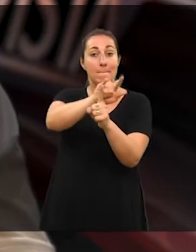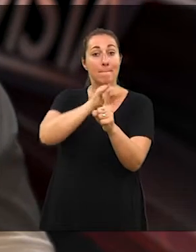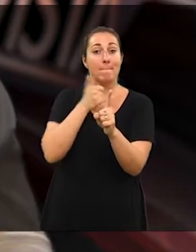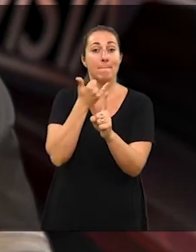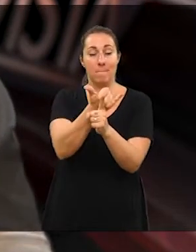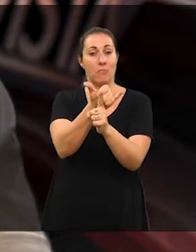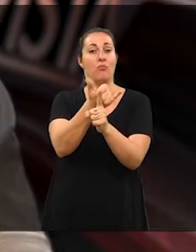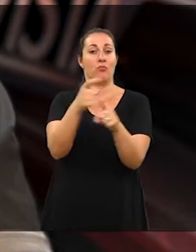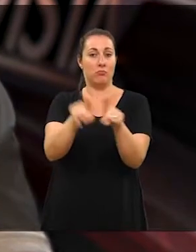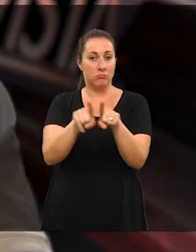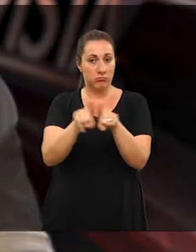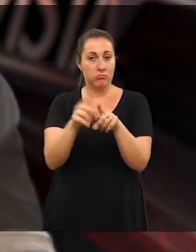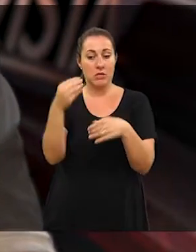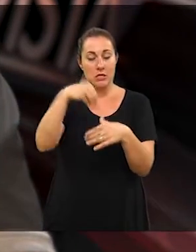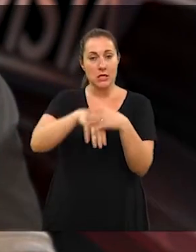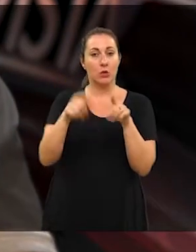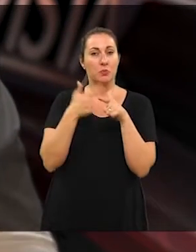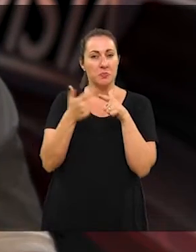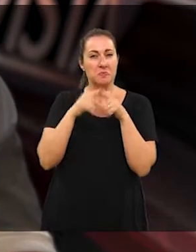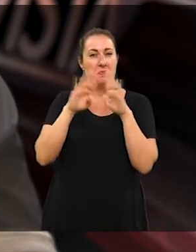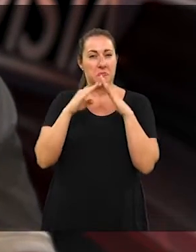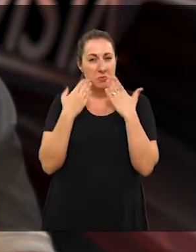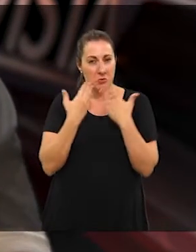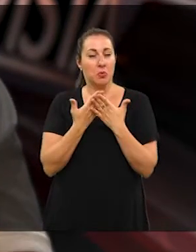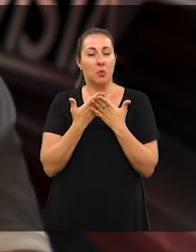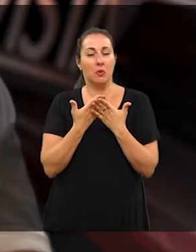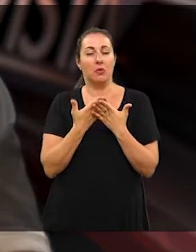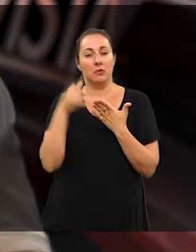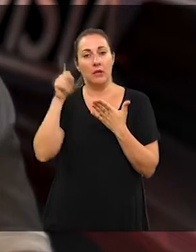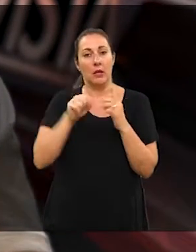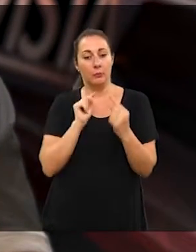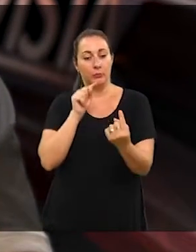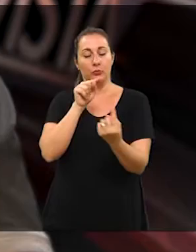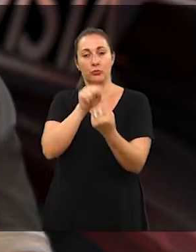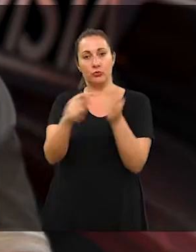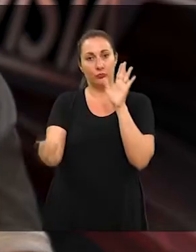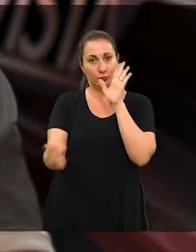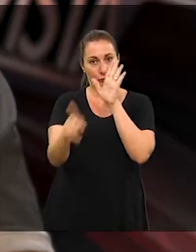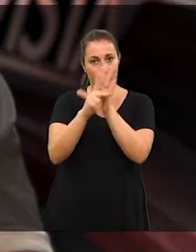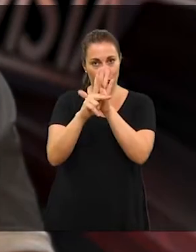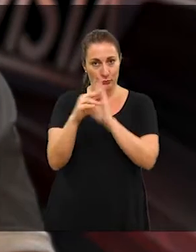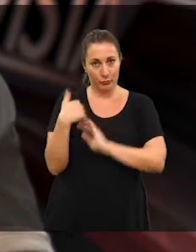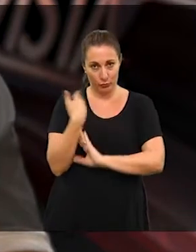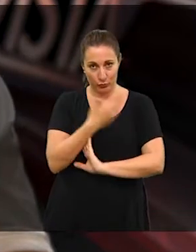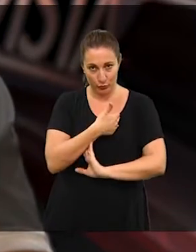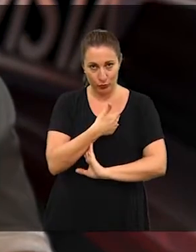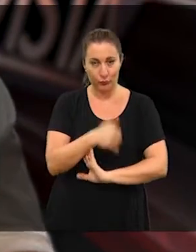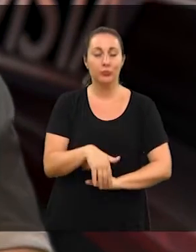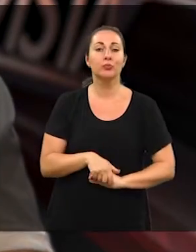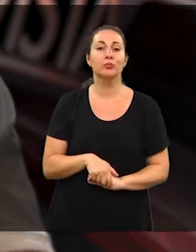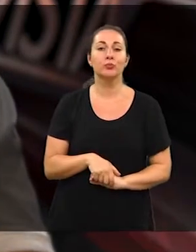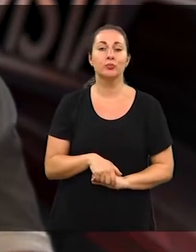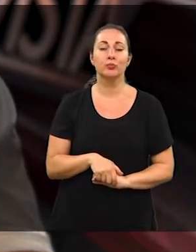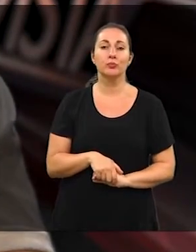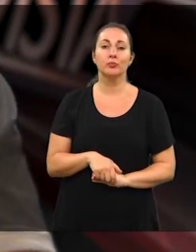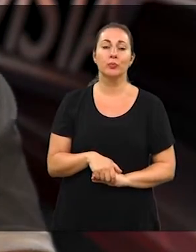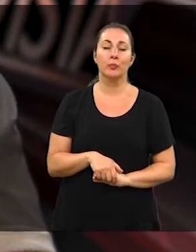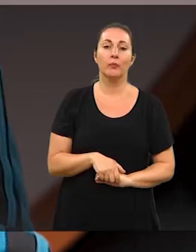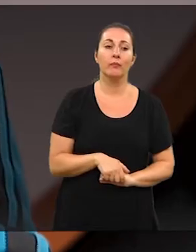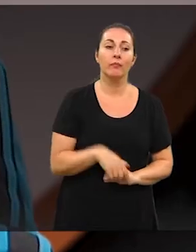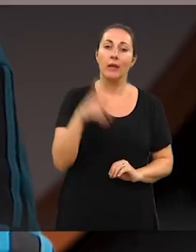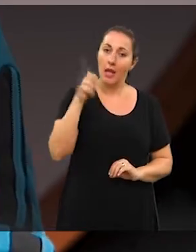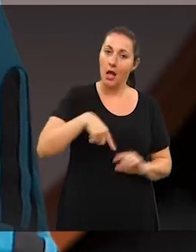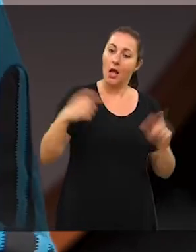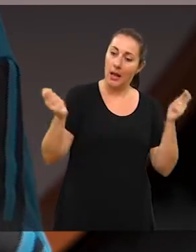bullying, de CIPAV dentro das escolas, esse que seja mais voltado com um público nosso, que seja mais voltado para os nossos